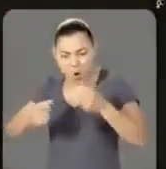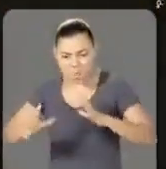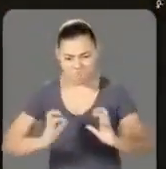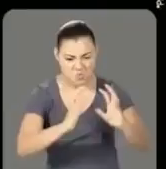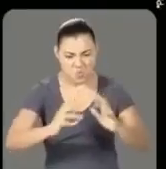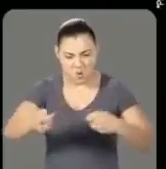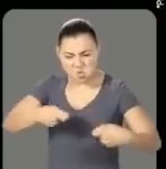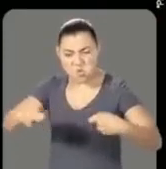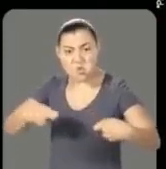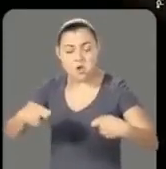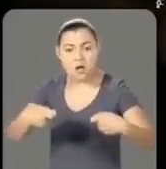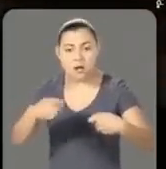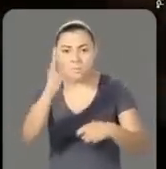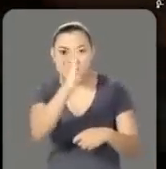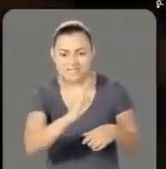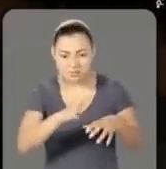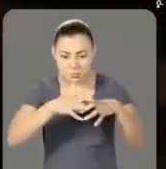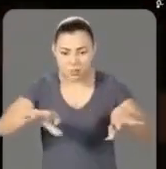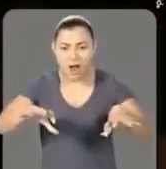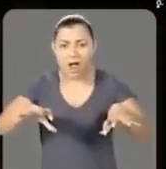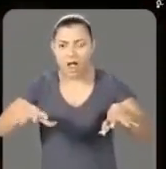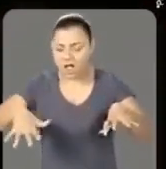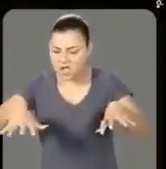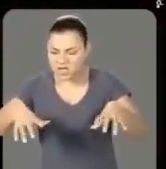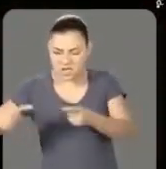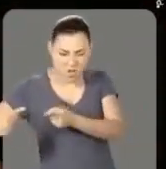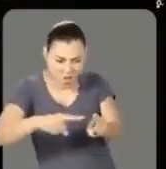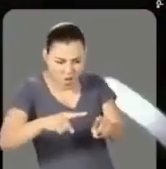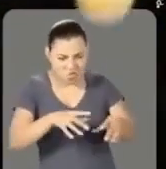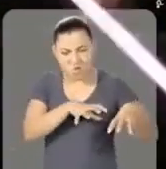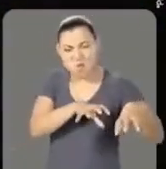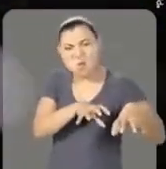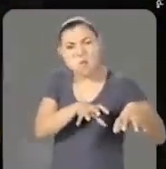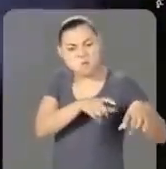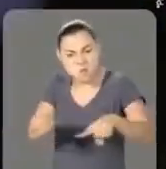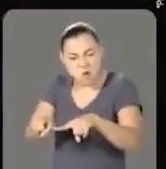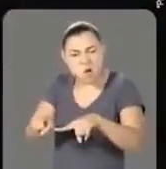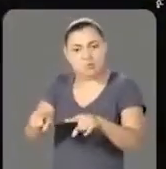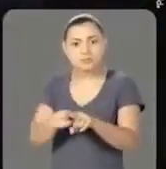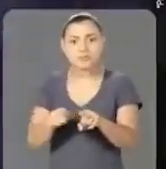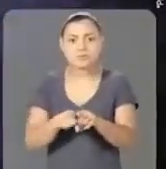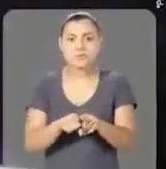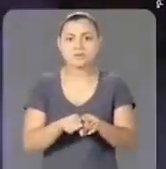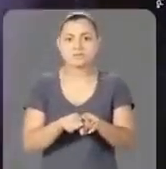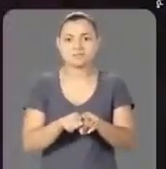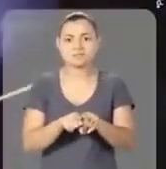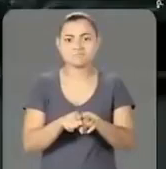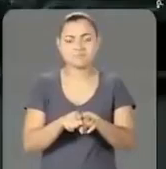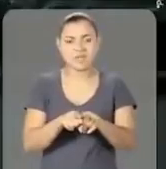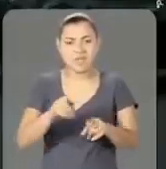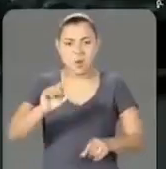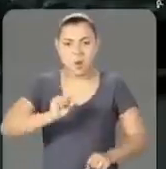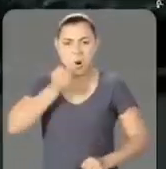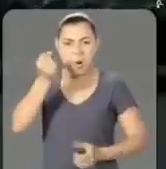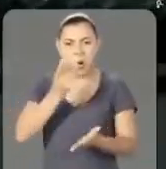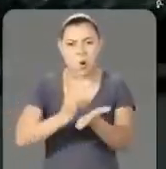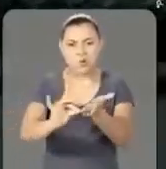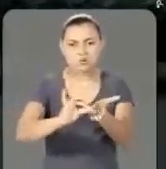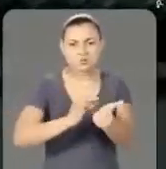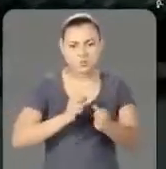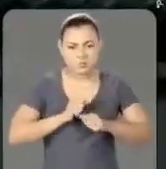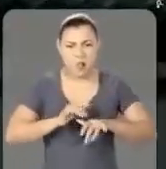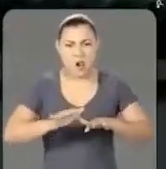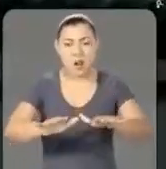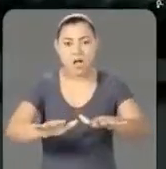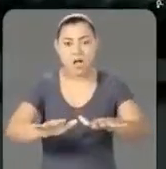ódio. Um país dividido, onde um lado incita a violência contra o outro. Um ódio que se